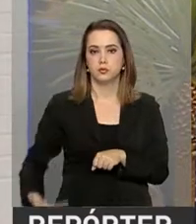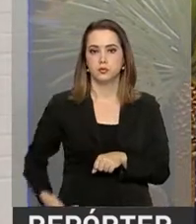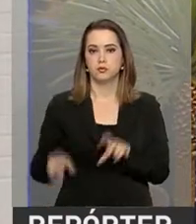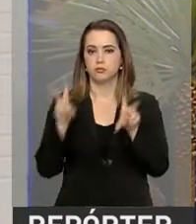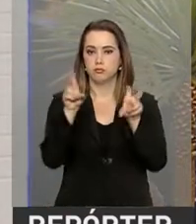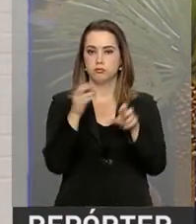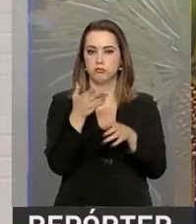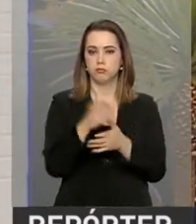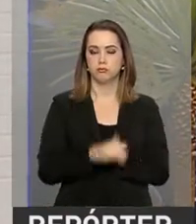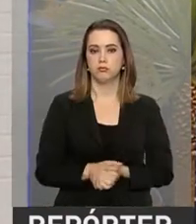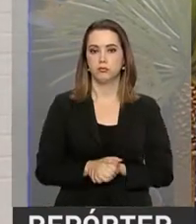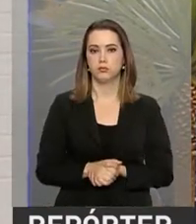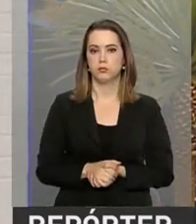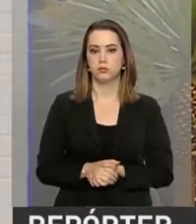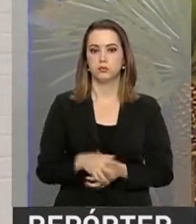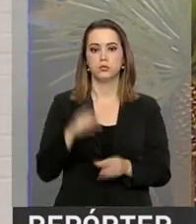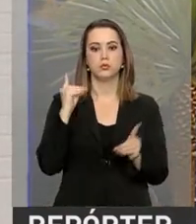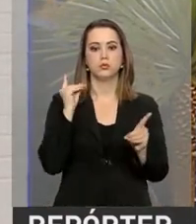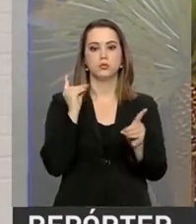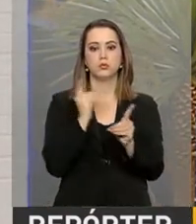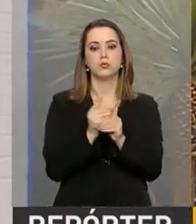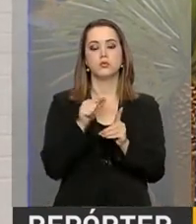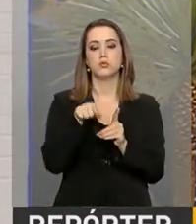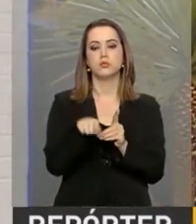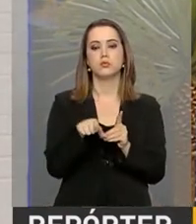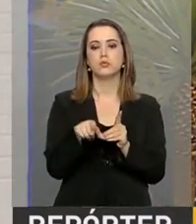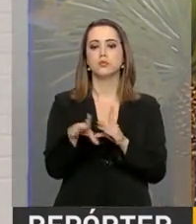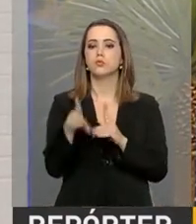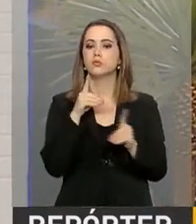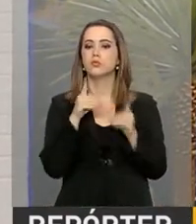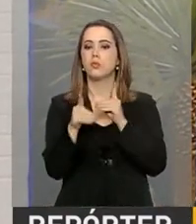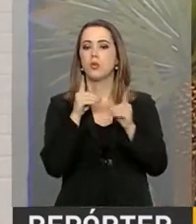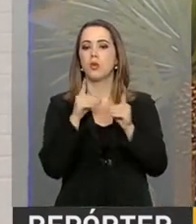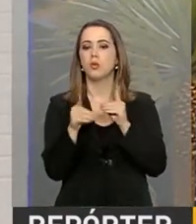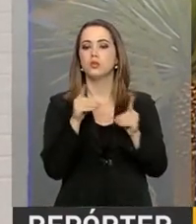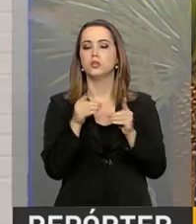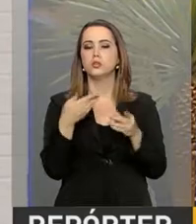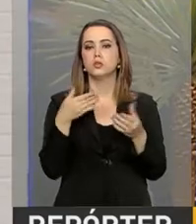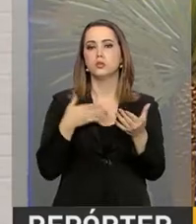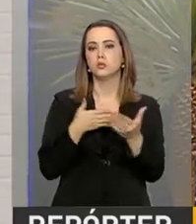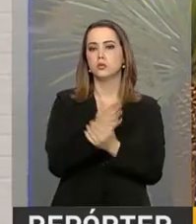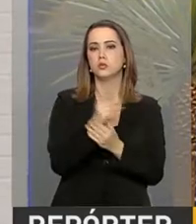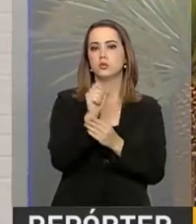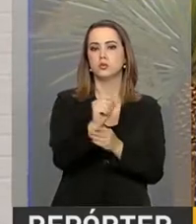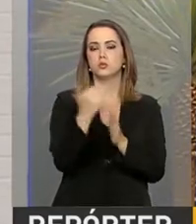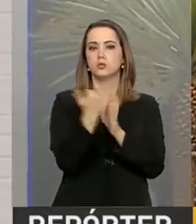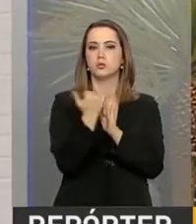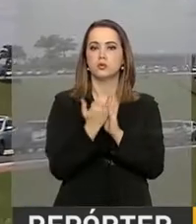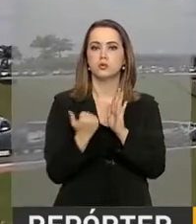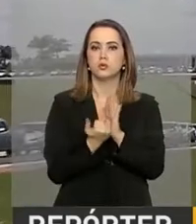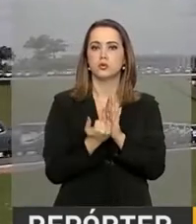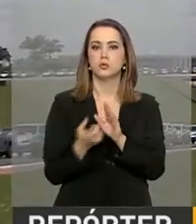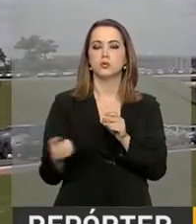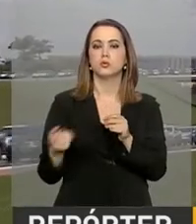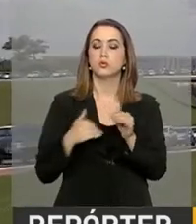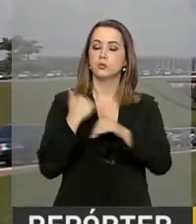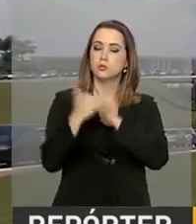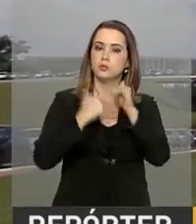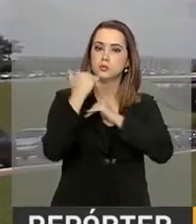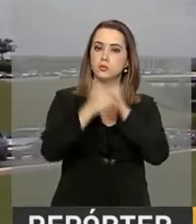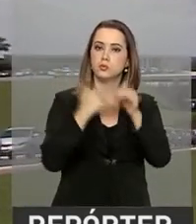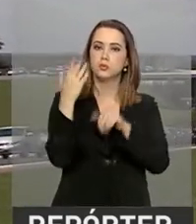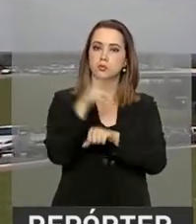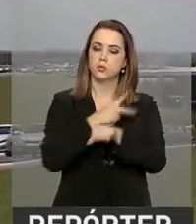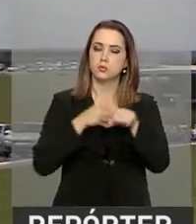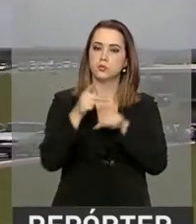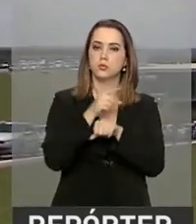durante o encontro foram discutidas a importância da aprovação de projetos para a retomada do crescimento do país um deles é o